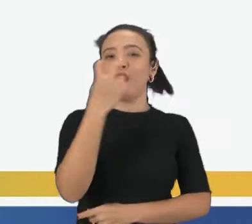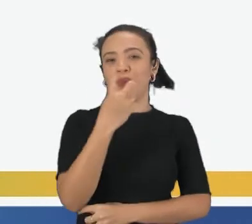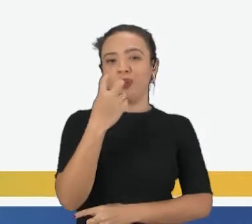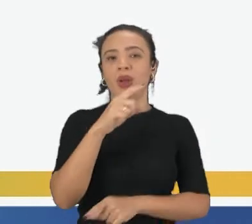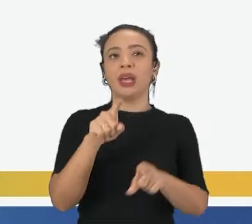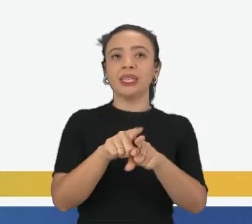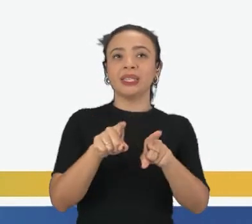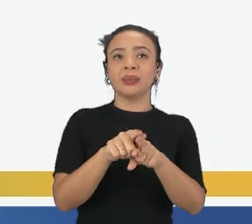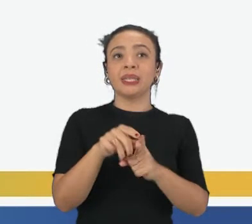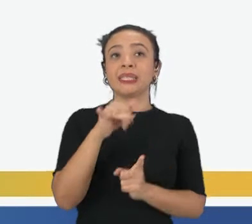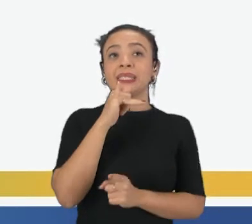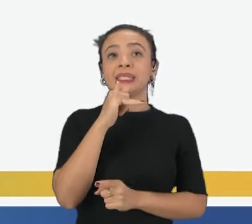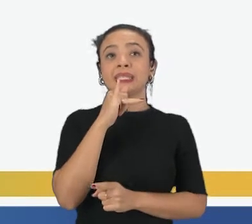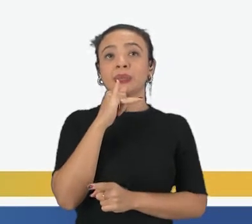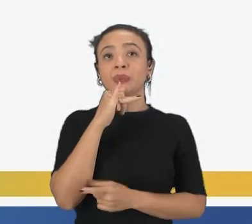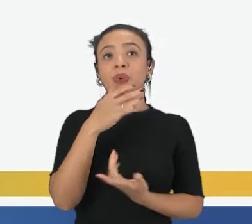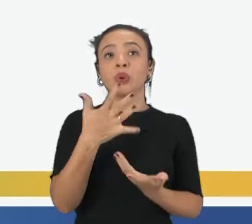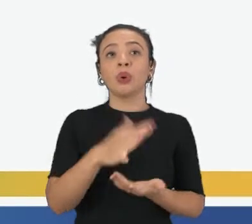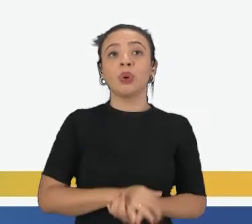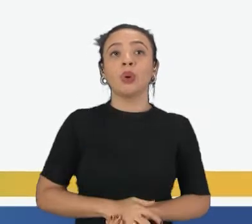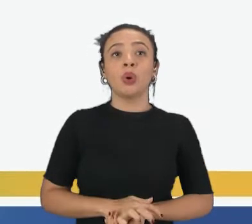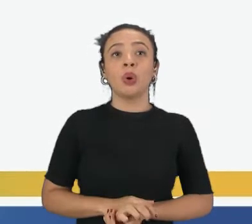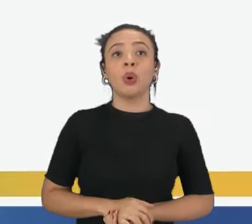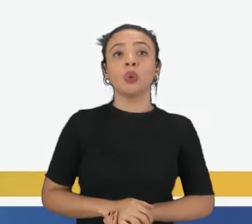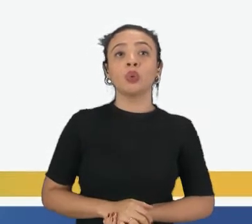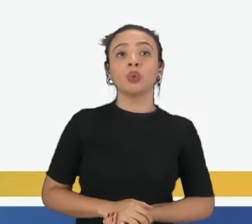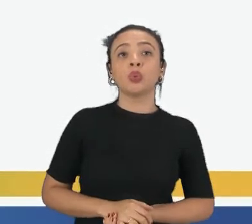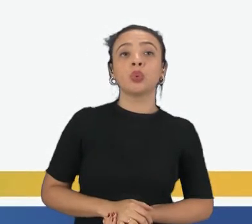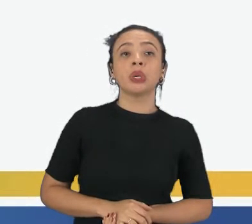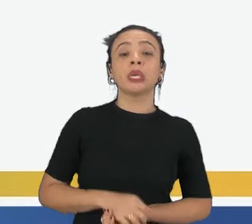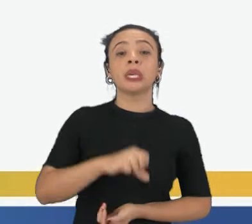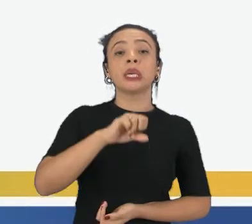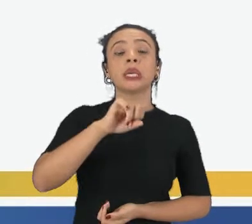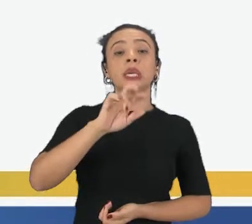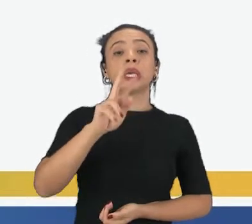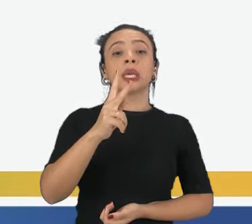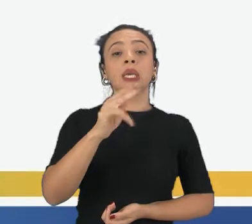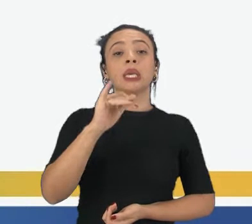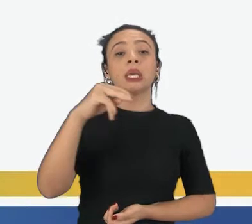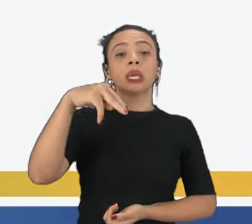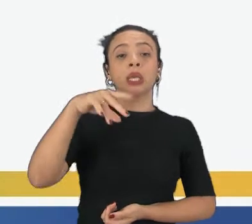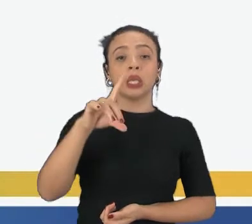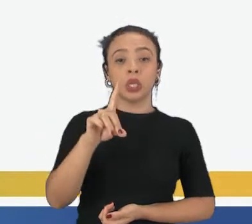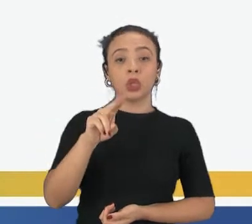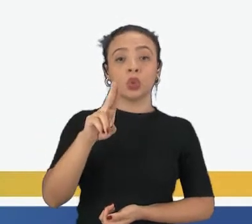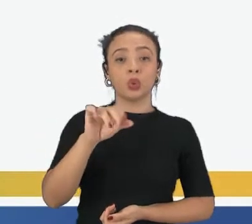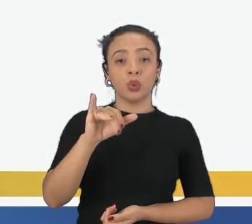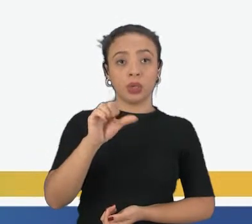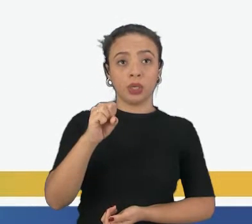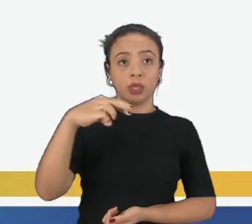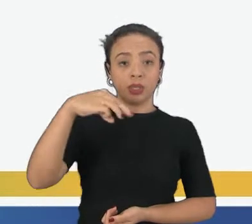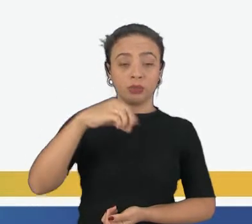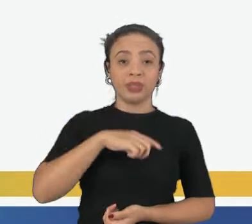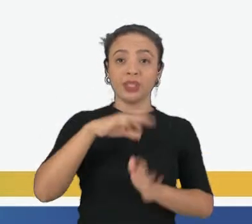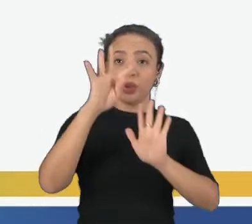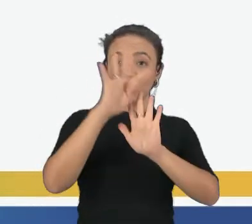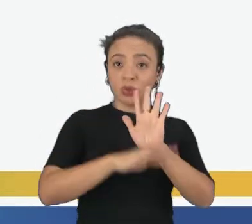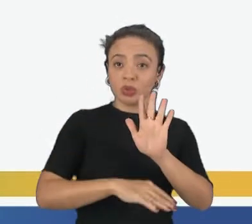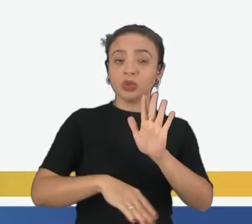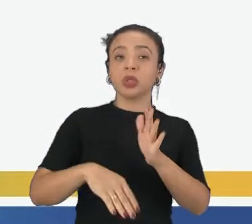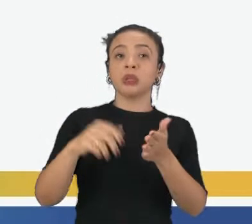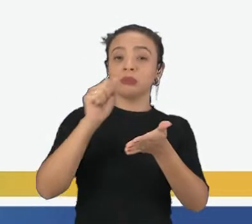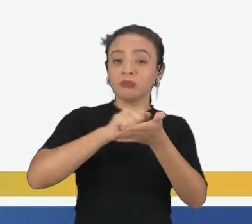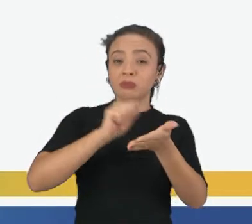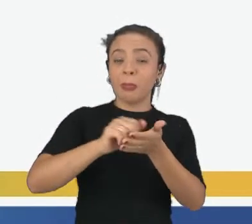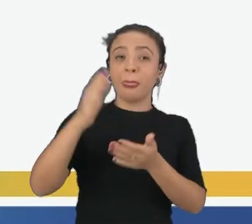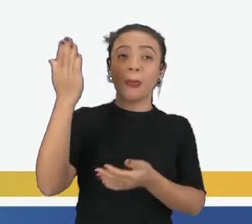os vedas por exemplo no hinduísmo o hinduísmo a religião que tem os textos escritos mais